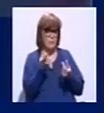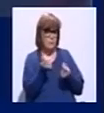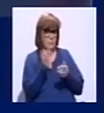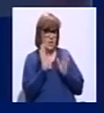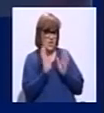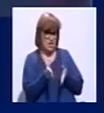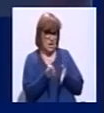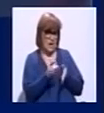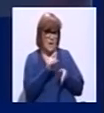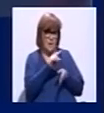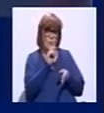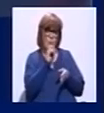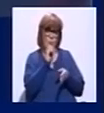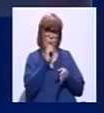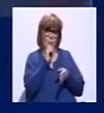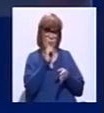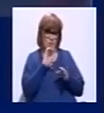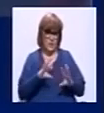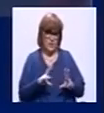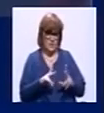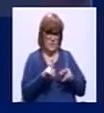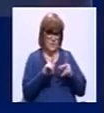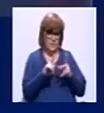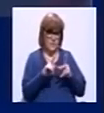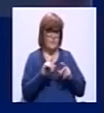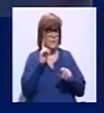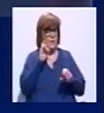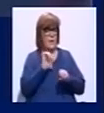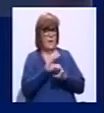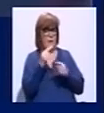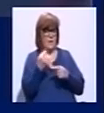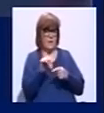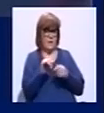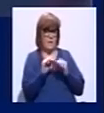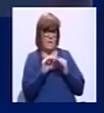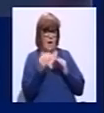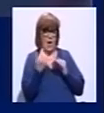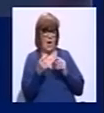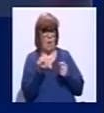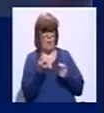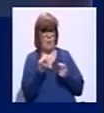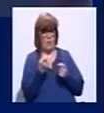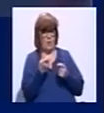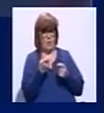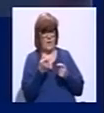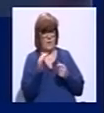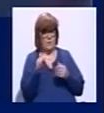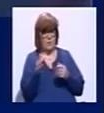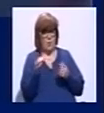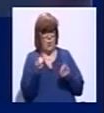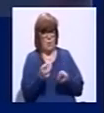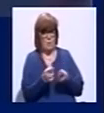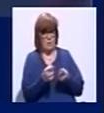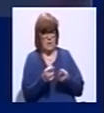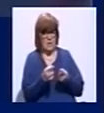para que ele se possa desenvolver obviamente ainda estão numa fase bocadinho o período inicial a